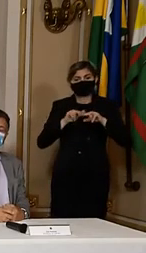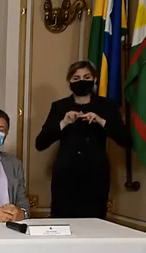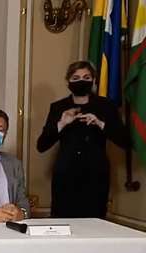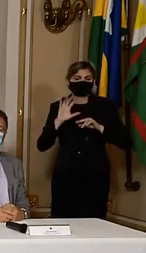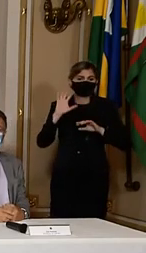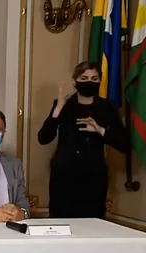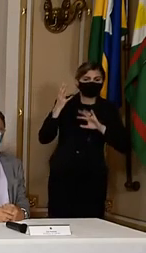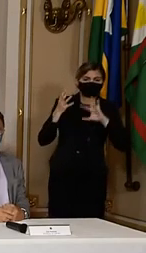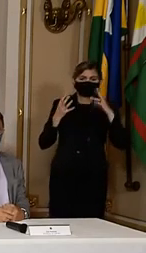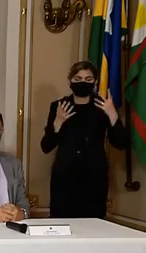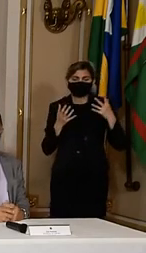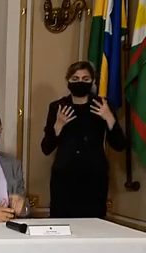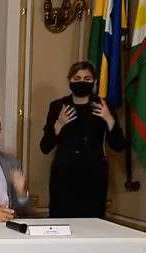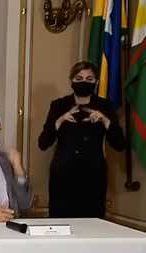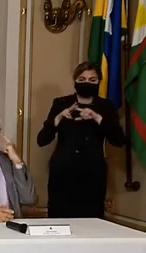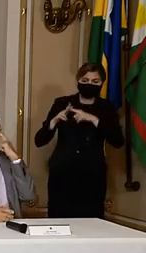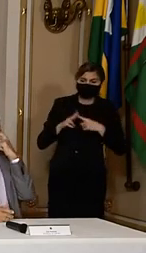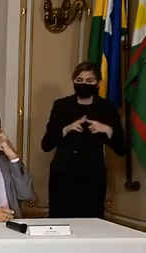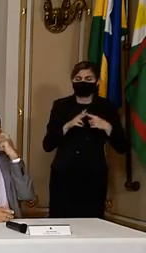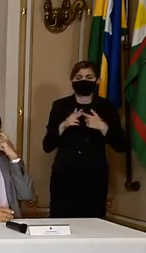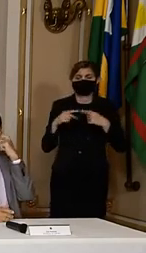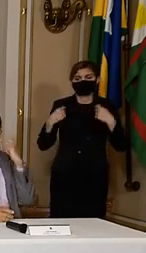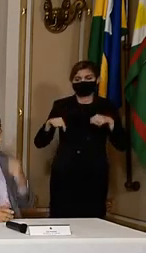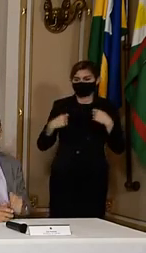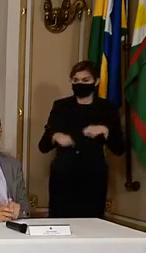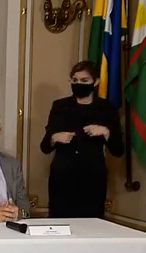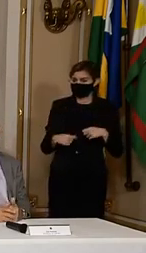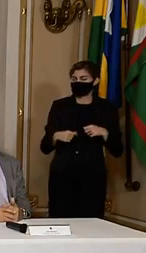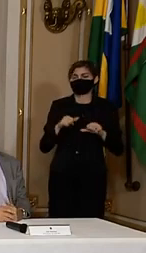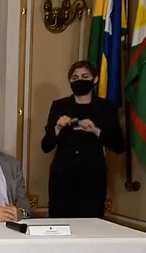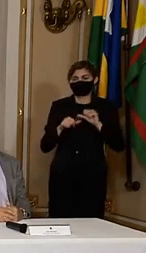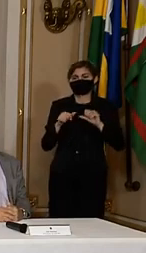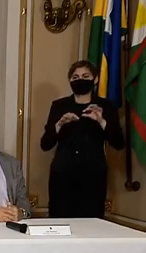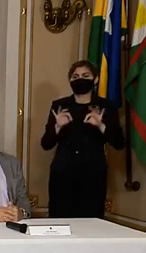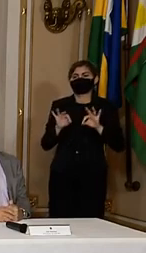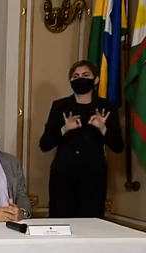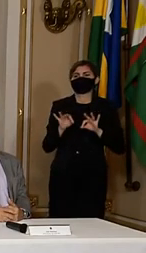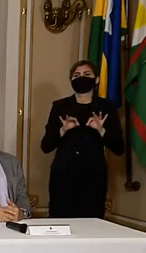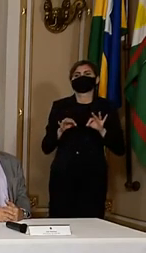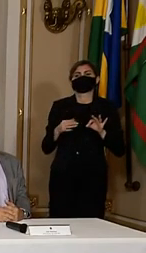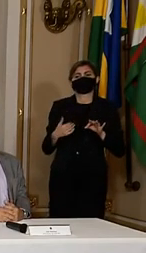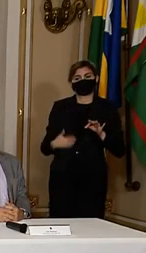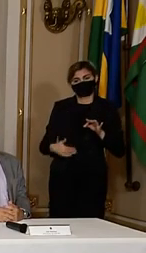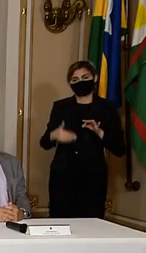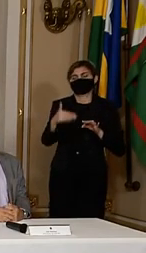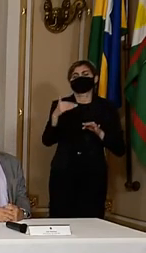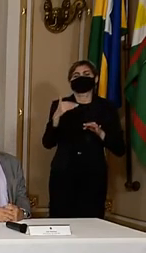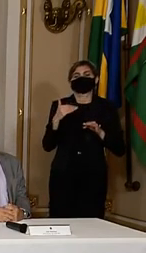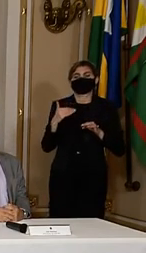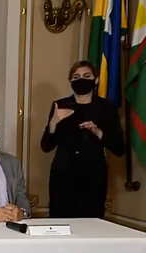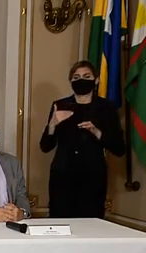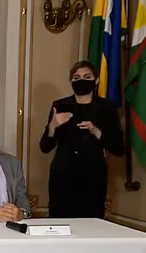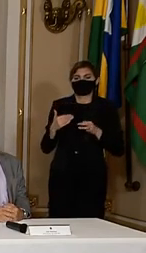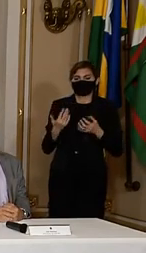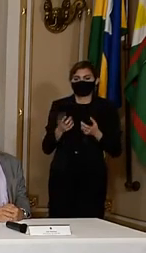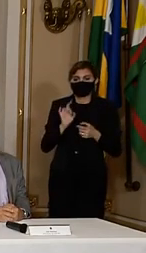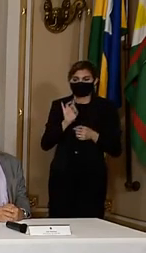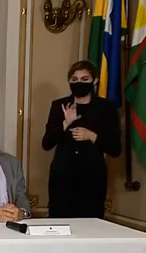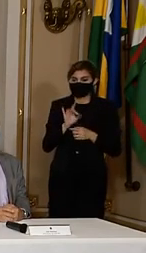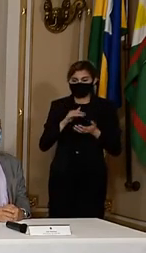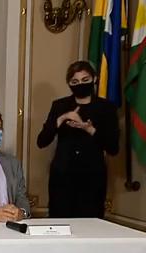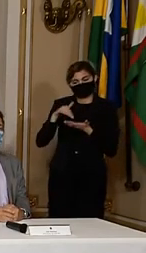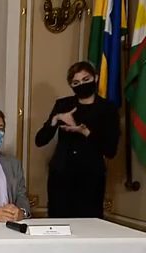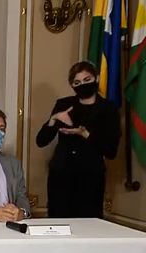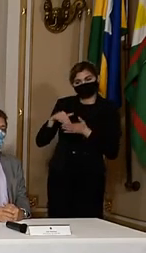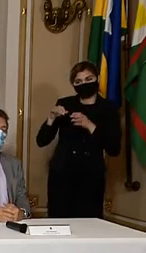motivo estão se a manutenção necessária isso tudo tá dentro desse grande contexto e vai atuar não apenas